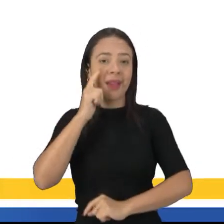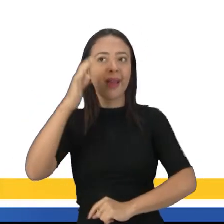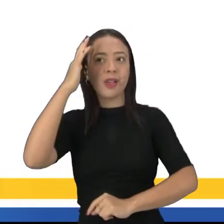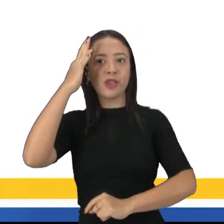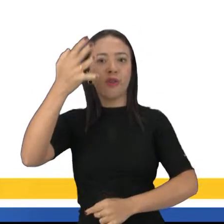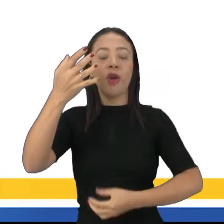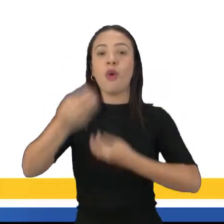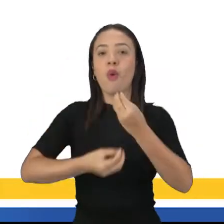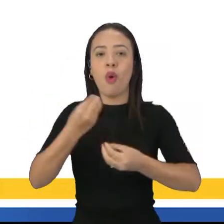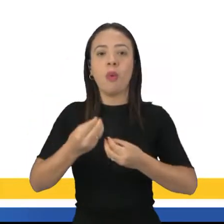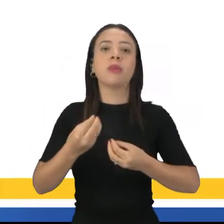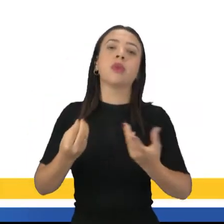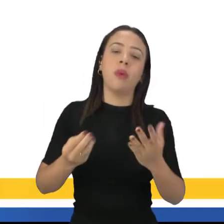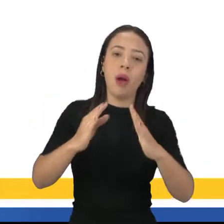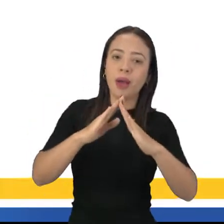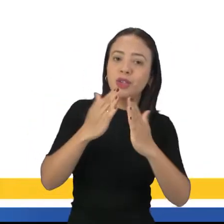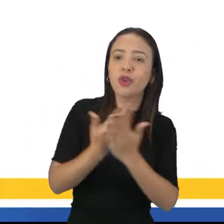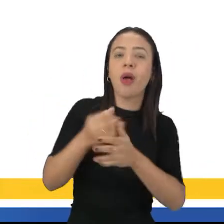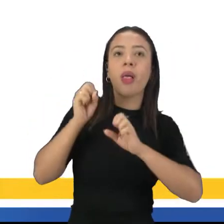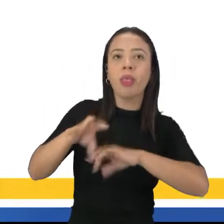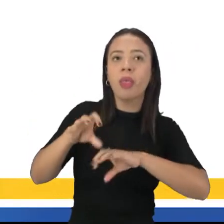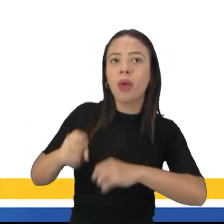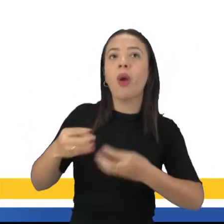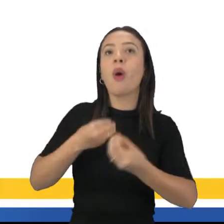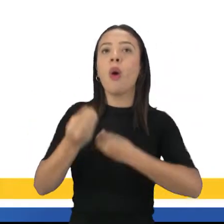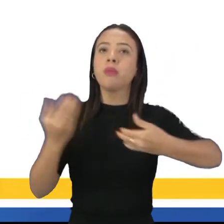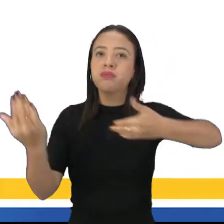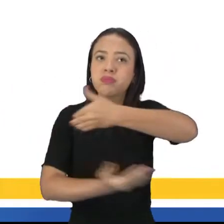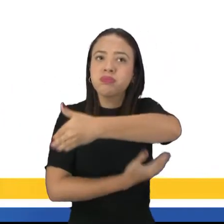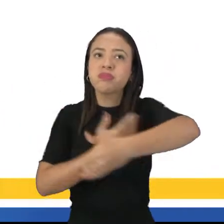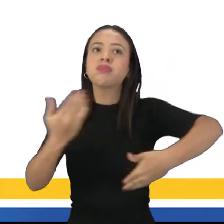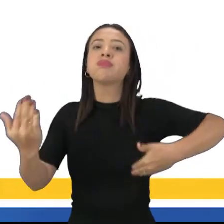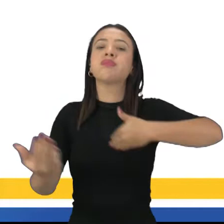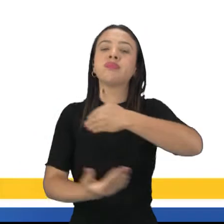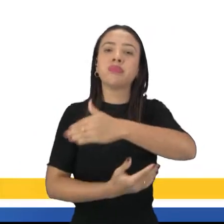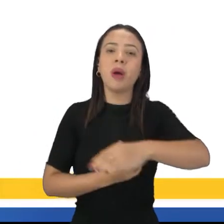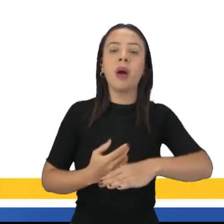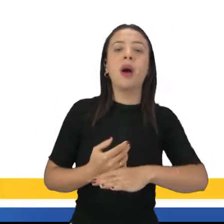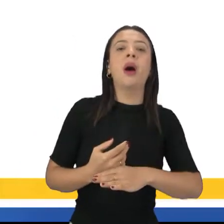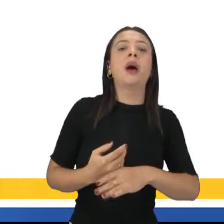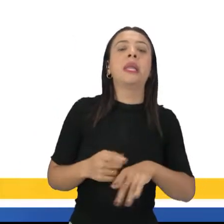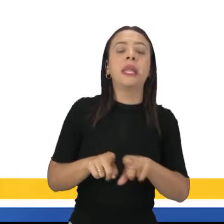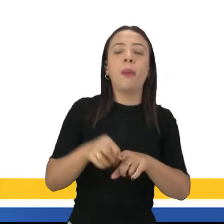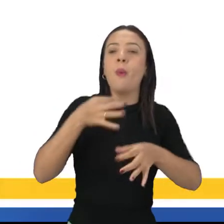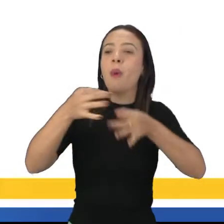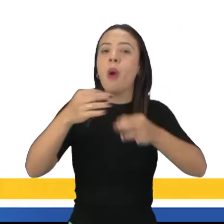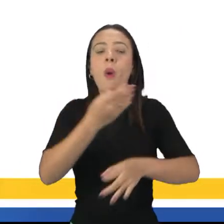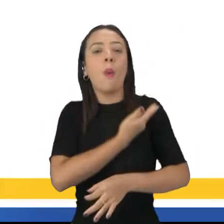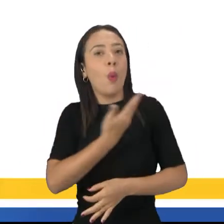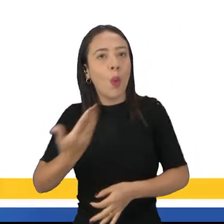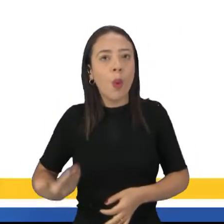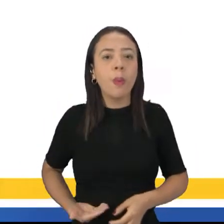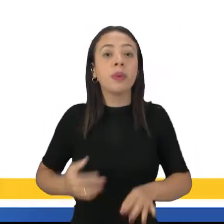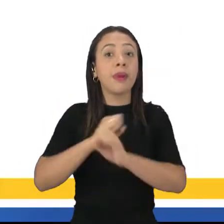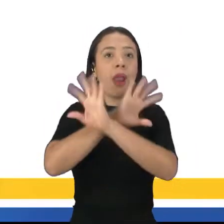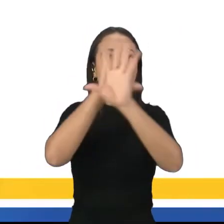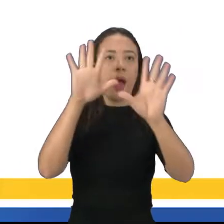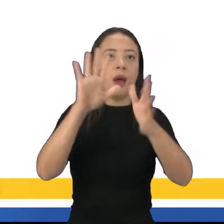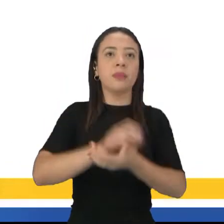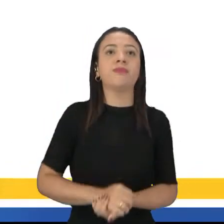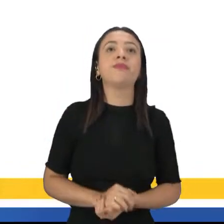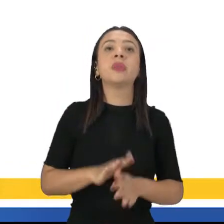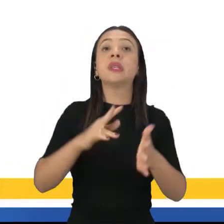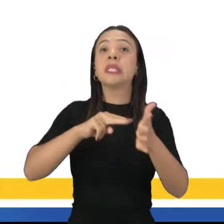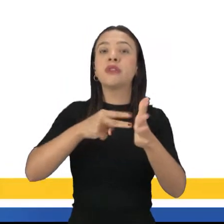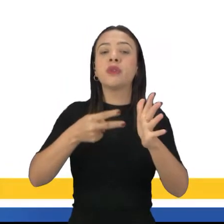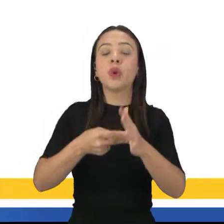educação, isto é, cooperação voluntária, mobilizada pela opinião pública esclarecida. Está claro